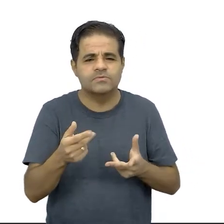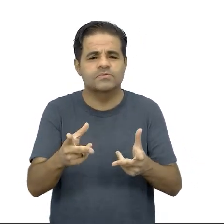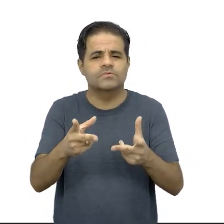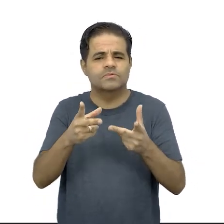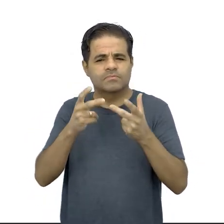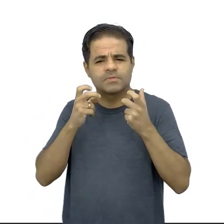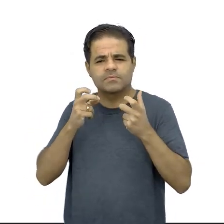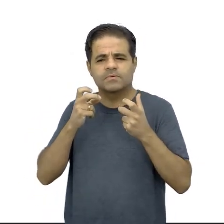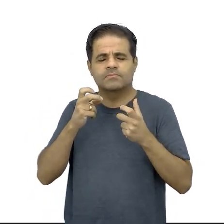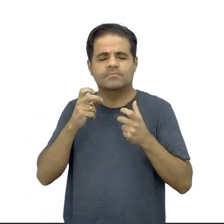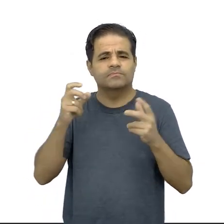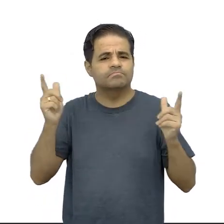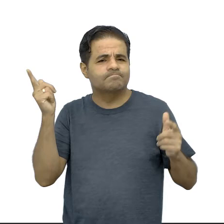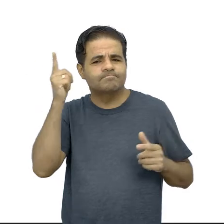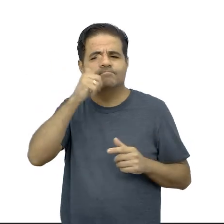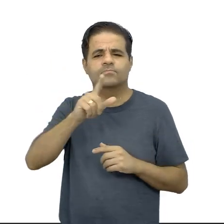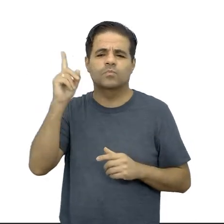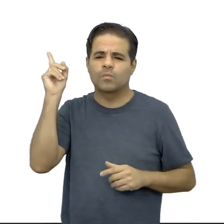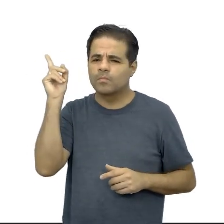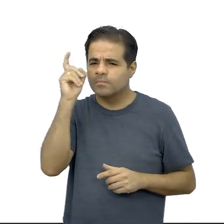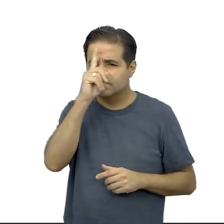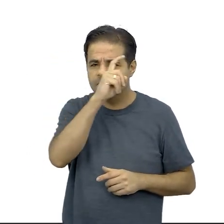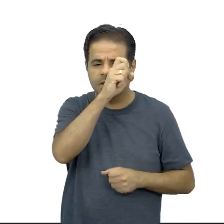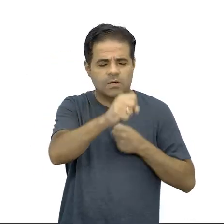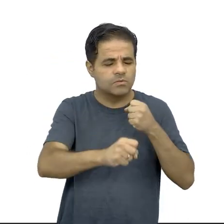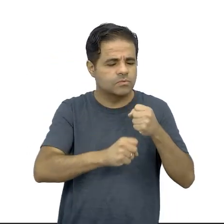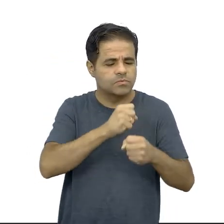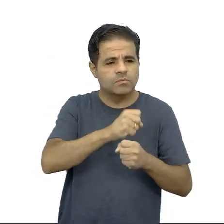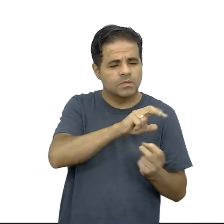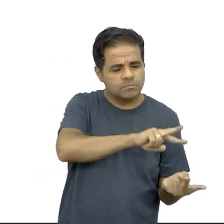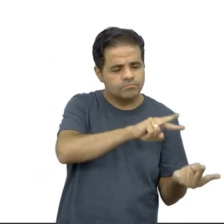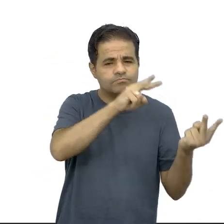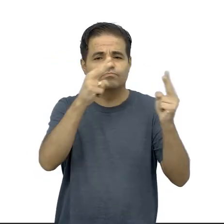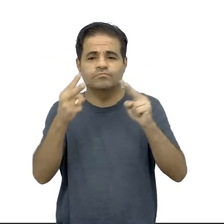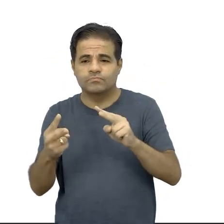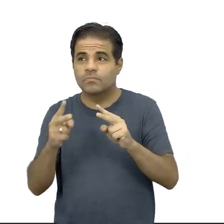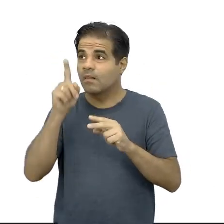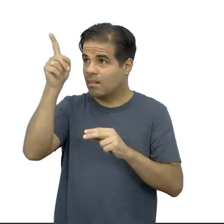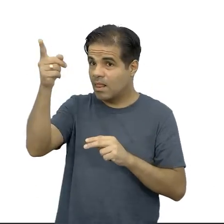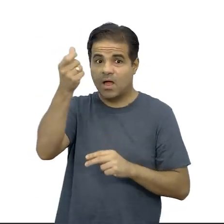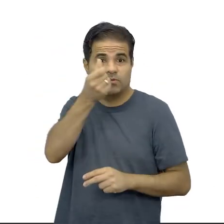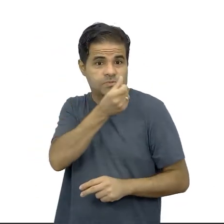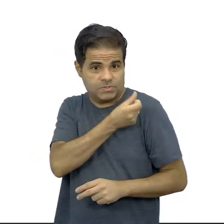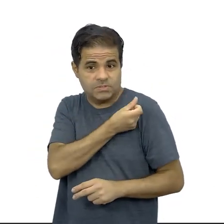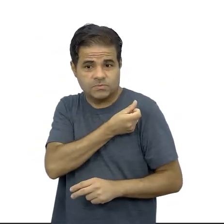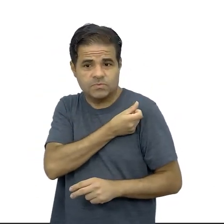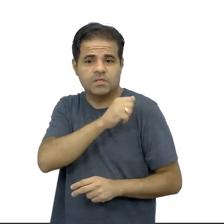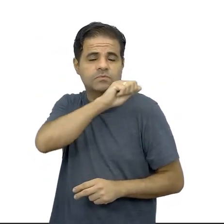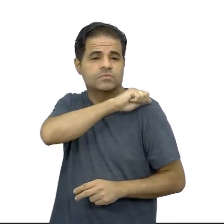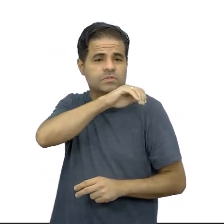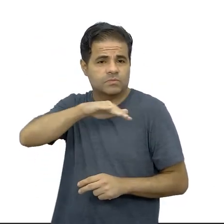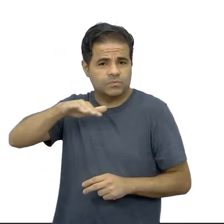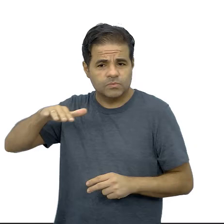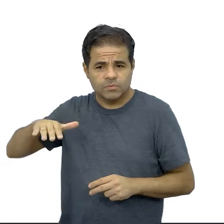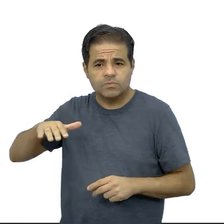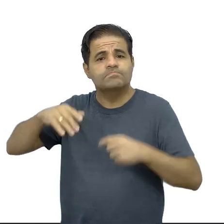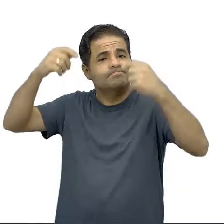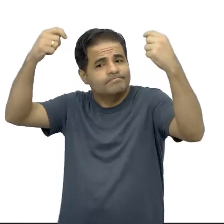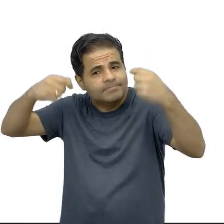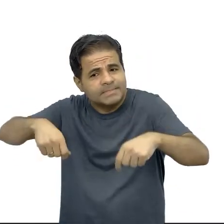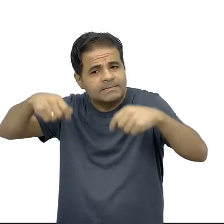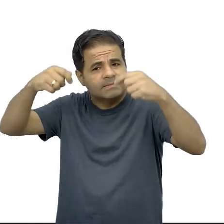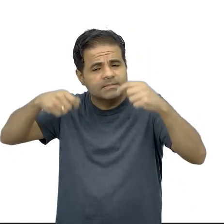complexidade de um ano para o outro. Lá no 6º ano, os alunos, né, os estudantes, eles